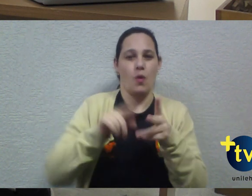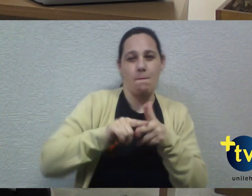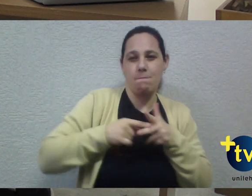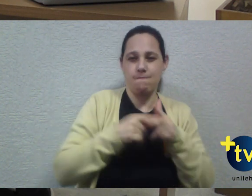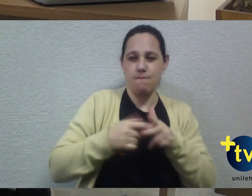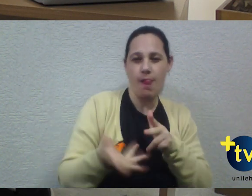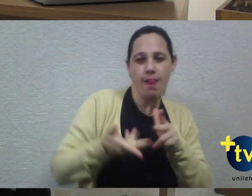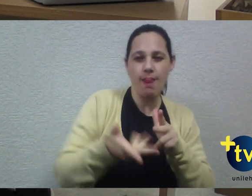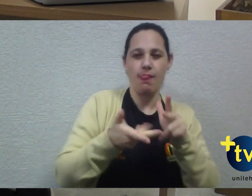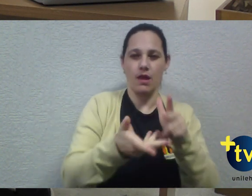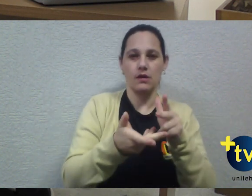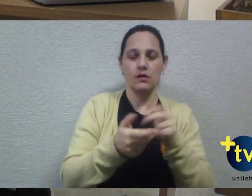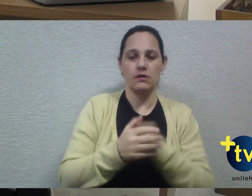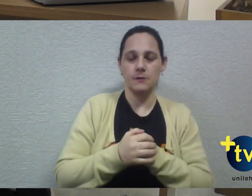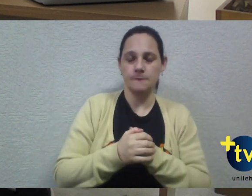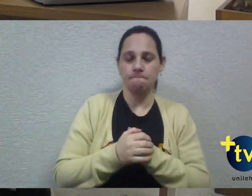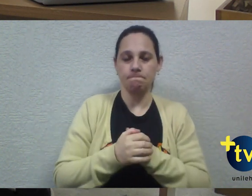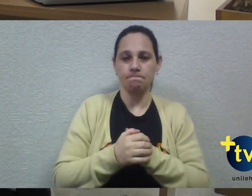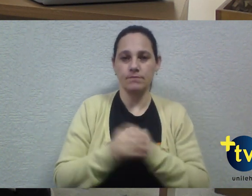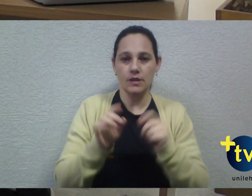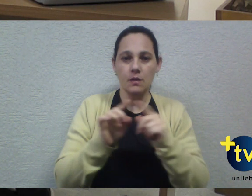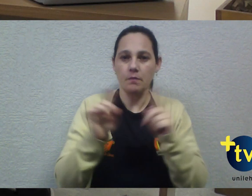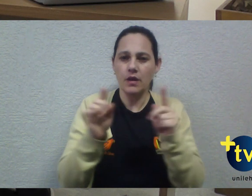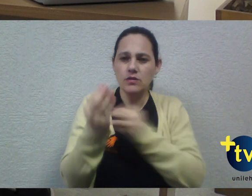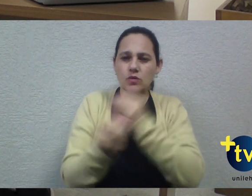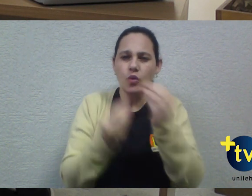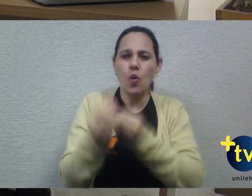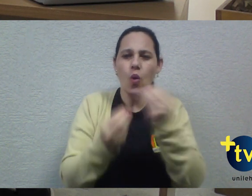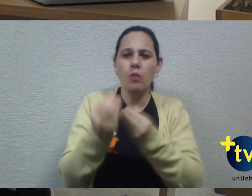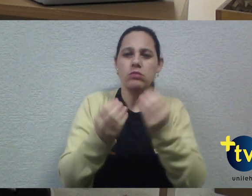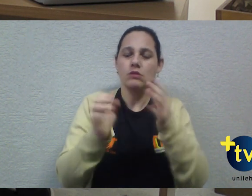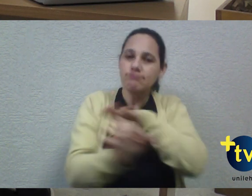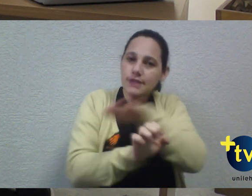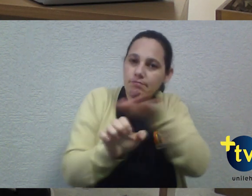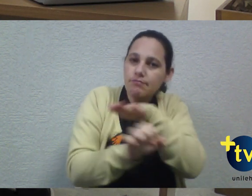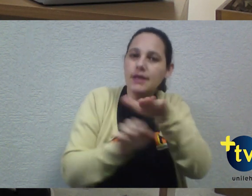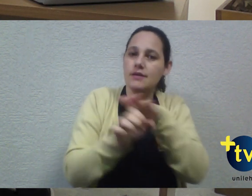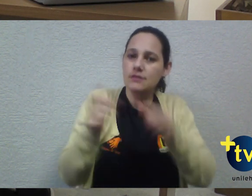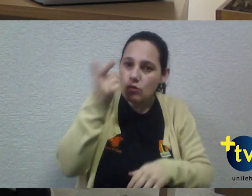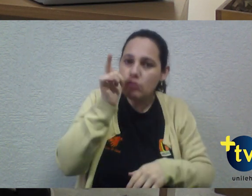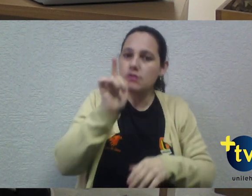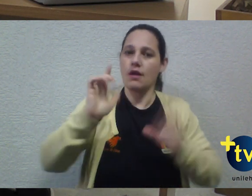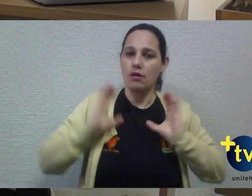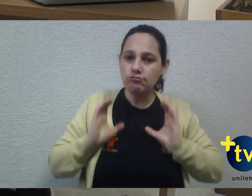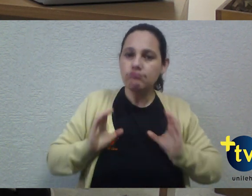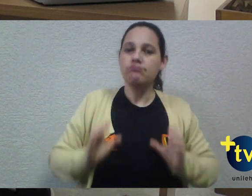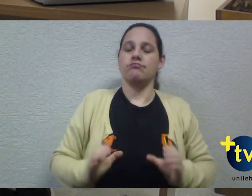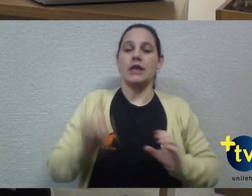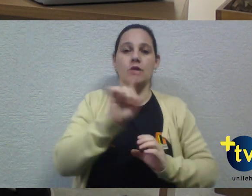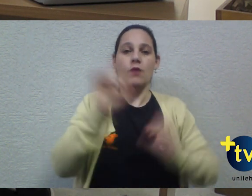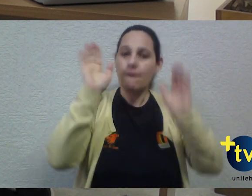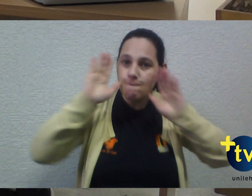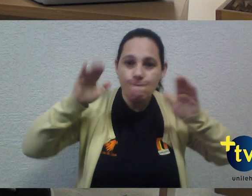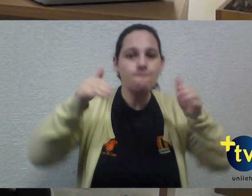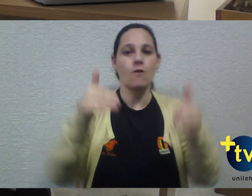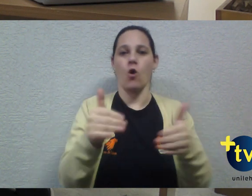na otimização de recursos, etc. É muito importante se destacar como que as empresas devem comportar